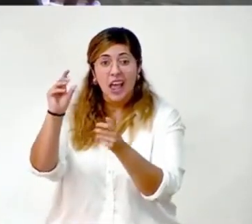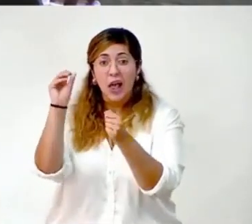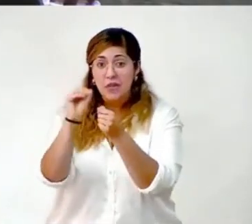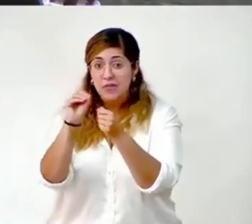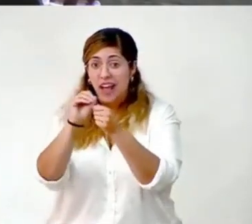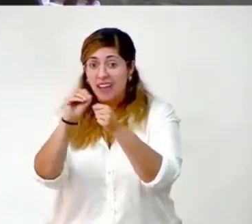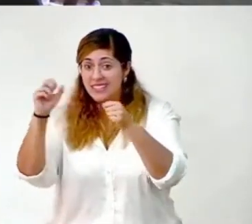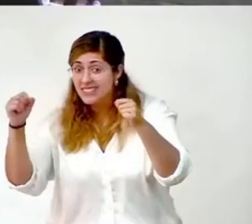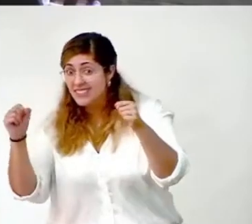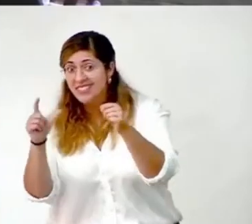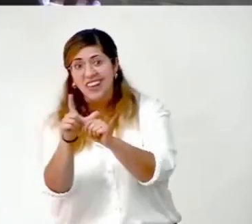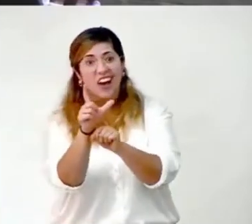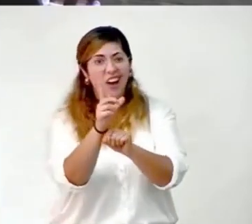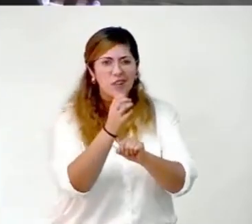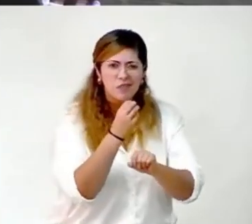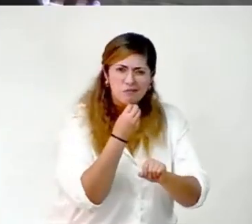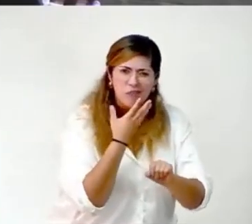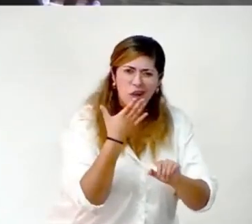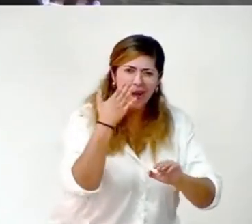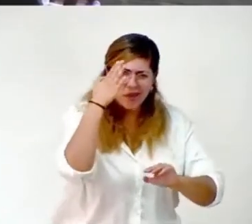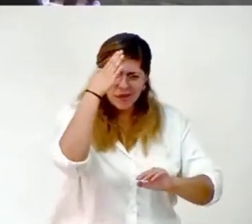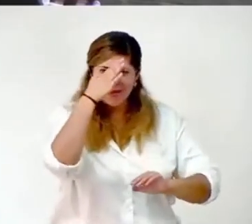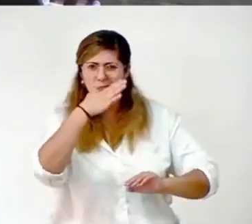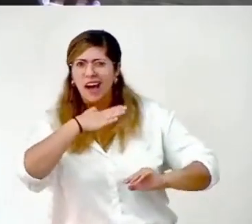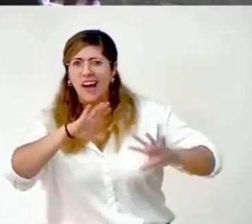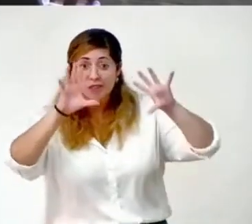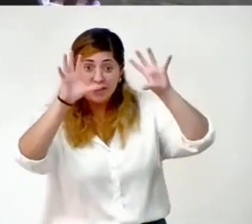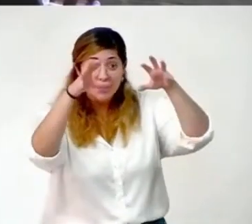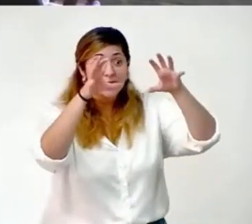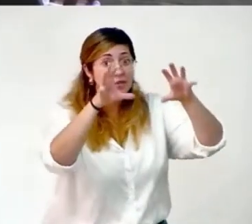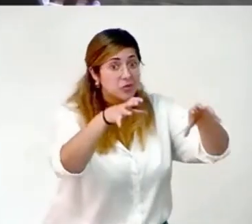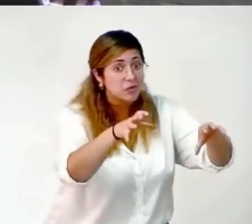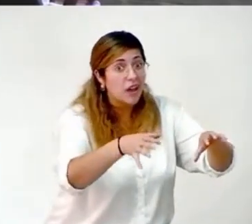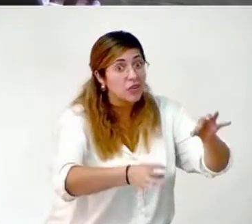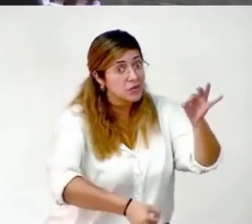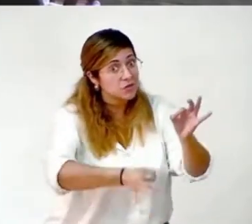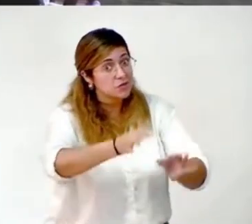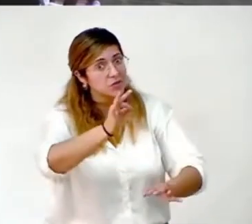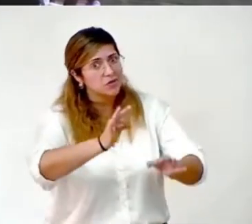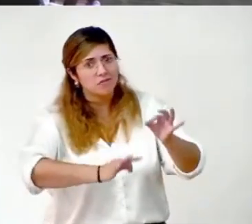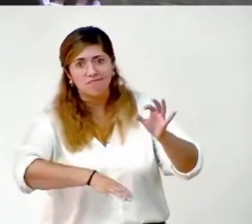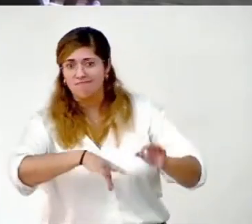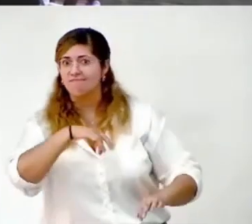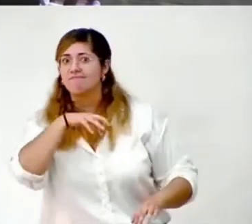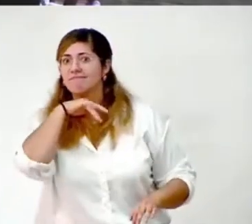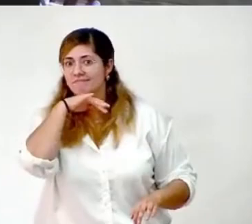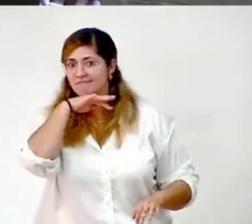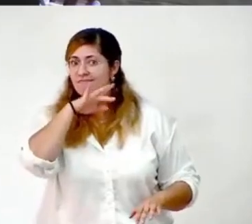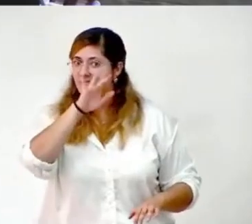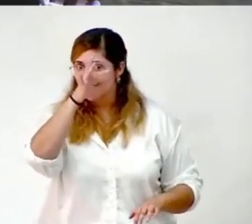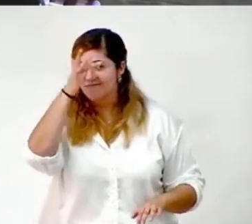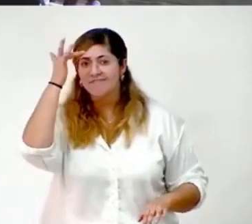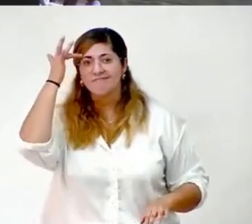sol sobre maus e bons, e vir chuva sobre justos e injustos.